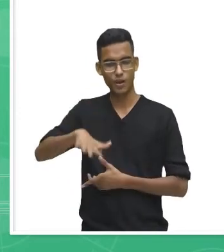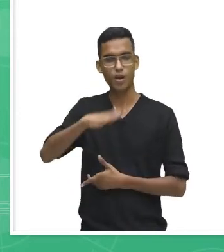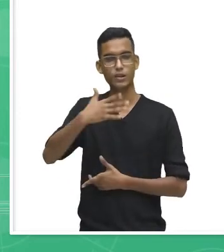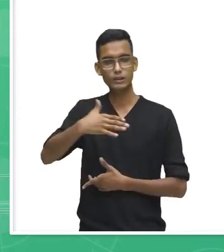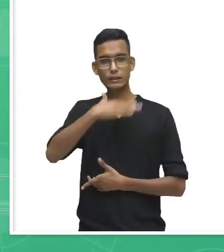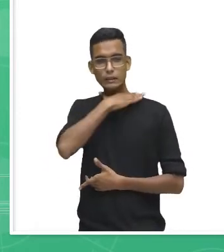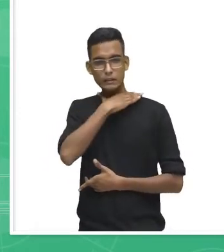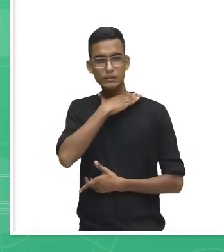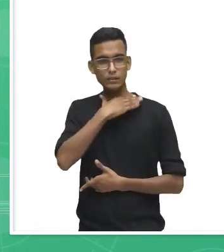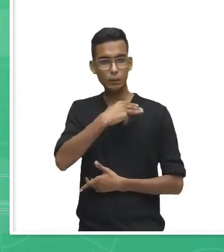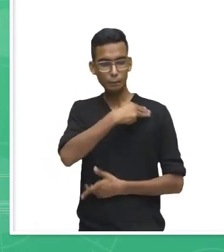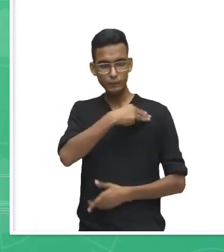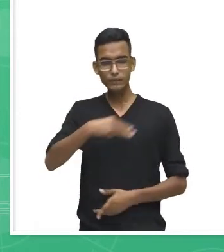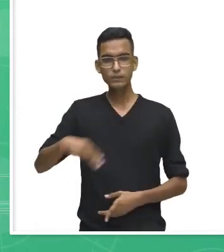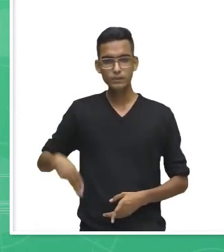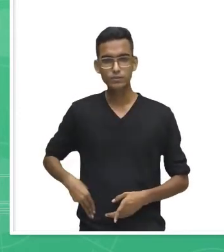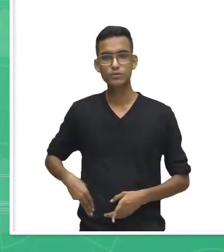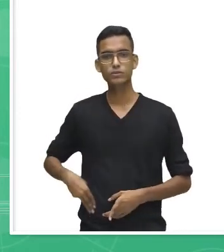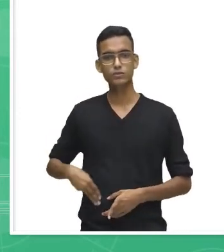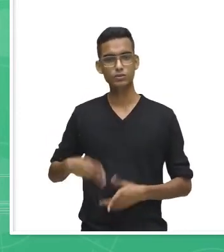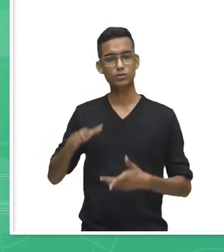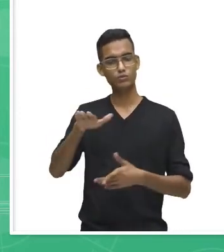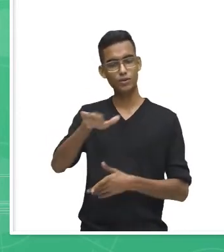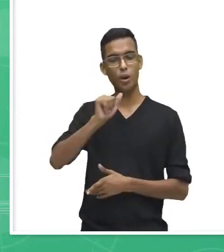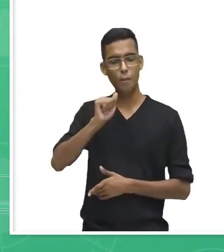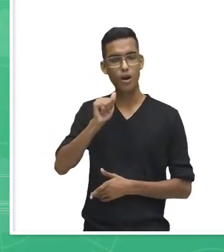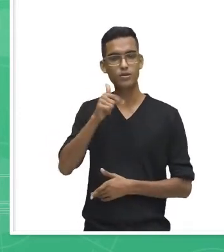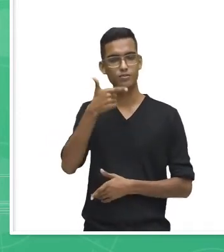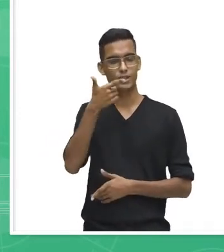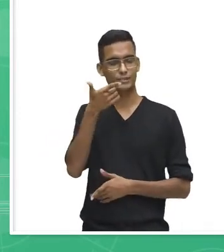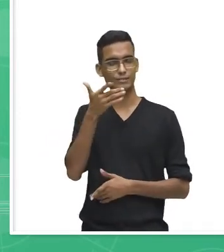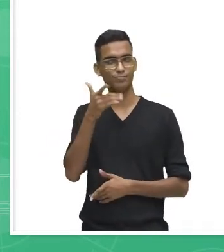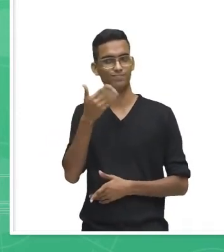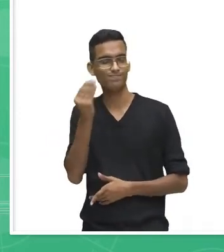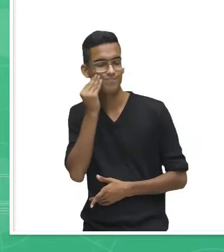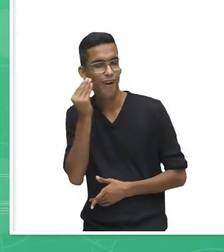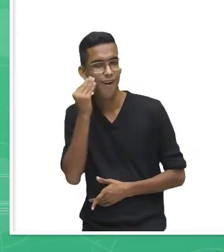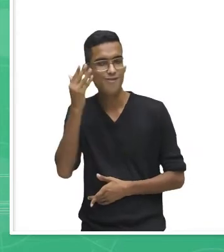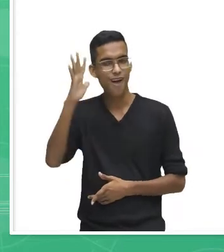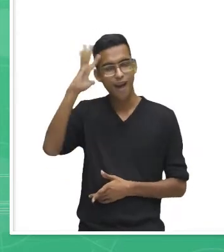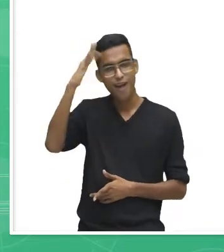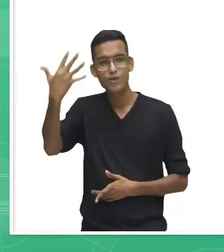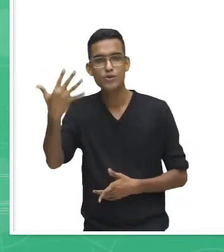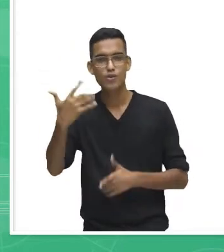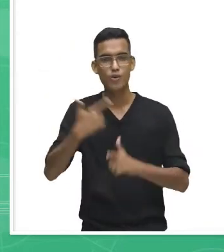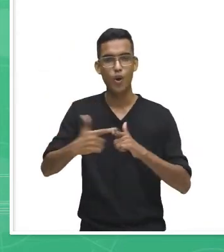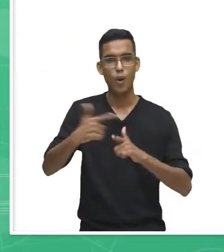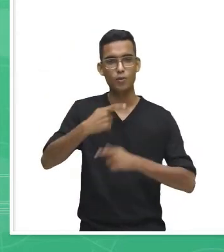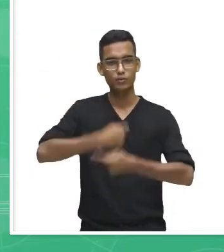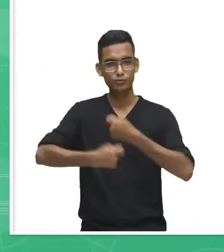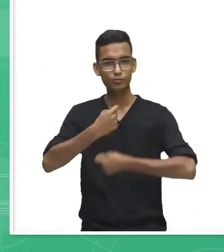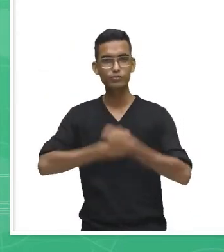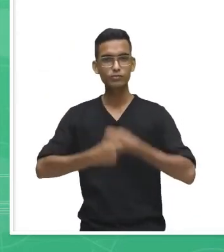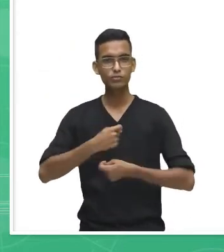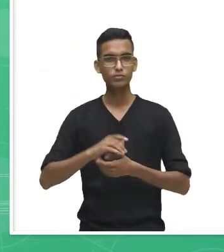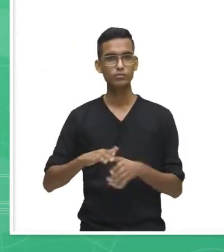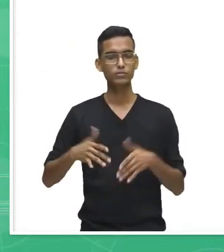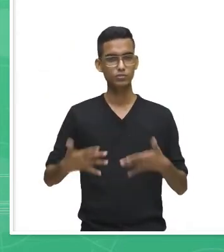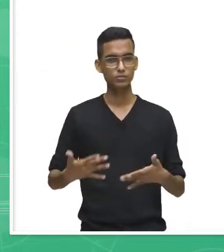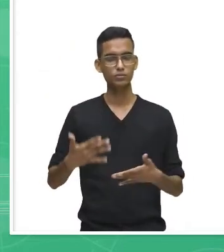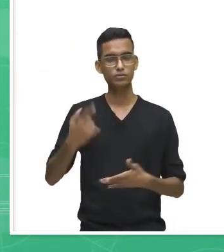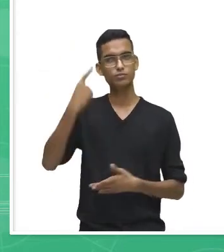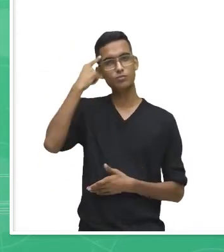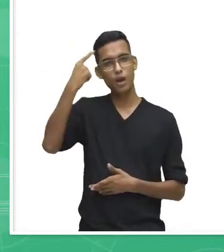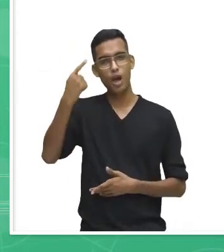resolver essas crises econômicas, e é claro que eles não conseguem resolver, porque eles chegam à seguinte conclusão: é preciso que